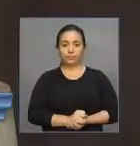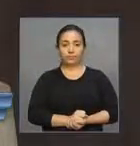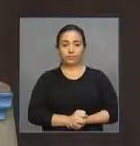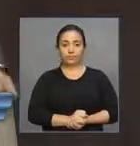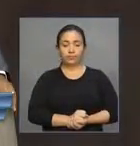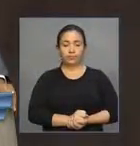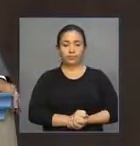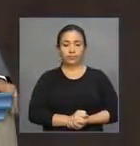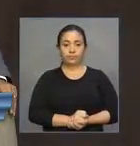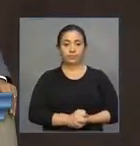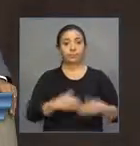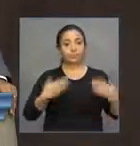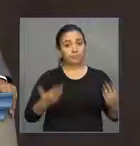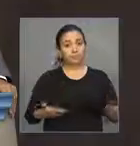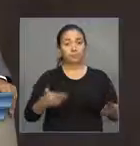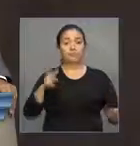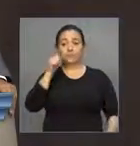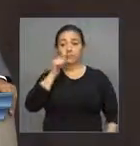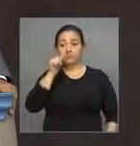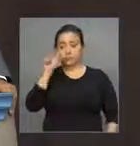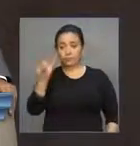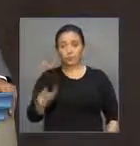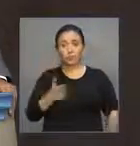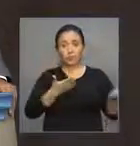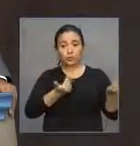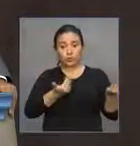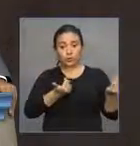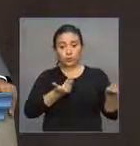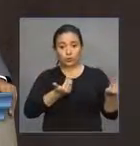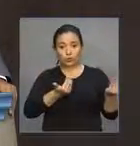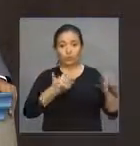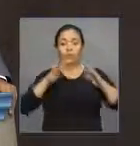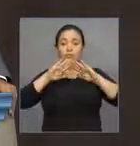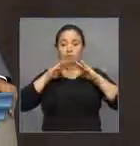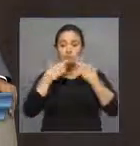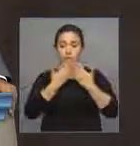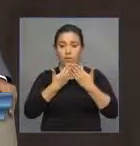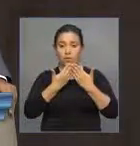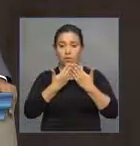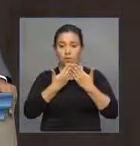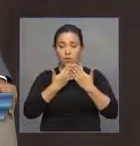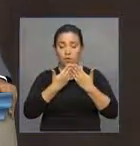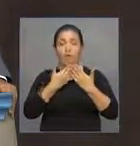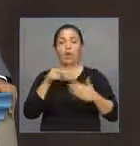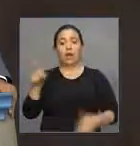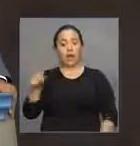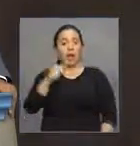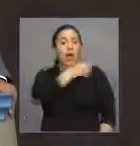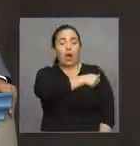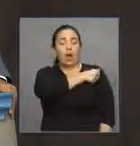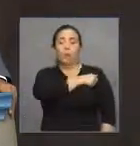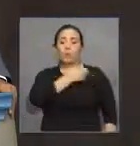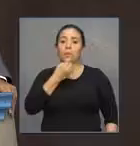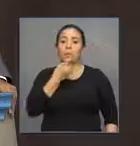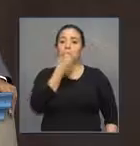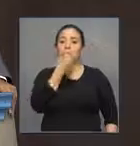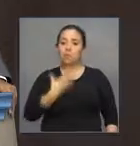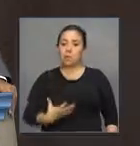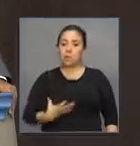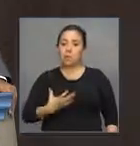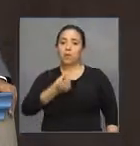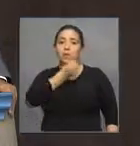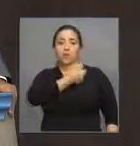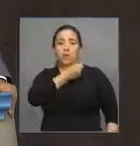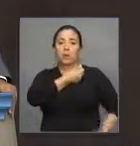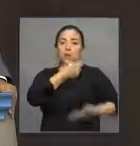uma adolescente trans da escola Educar SESC. A instituição afirmou que a estudante tem matrícula garantida para 2018 e